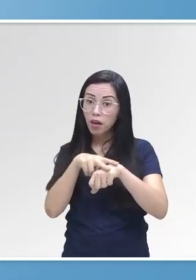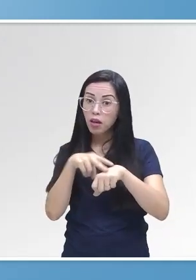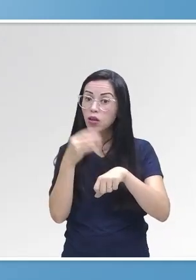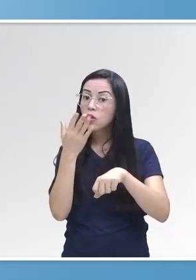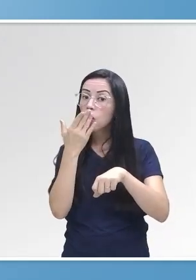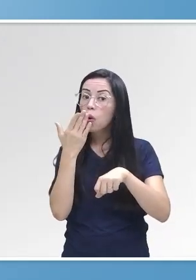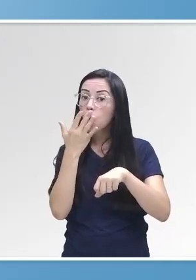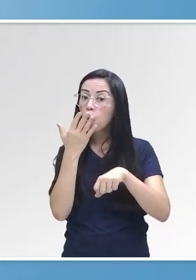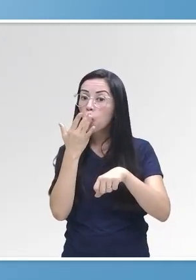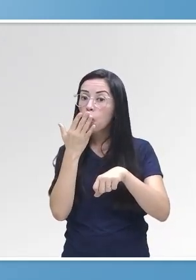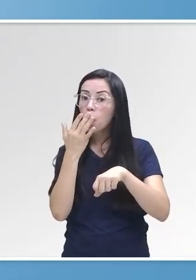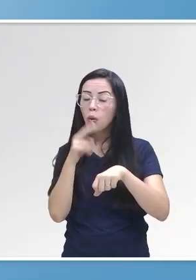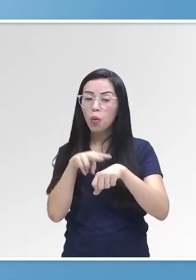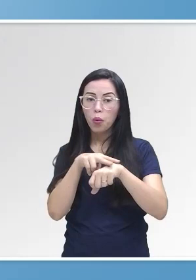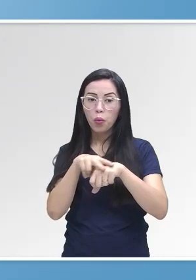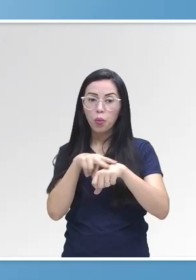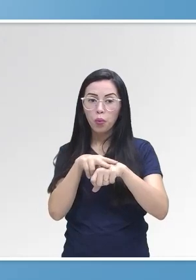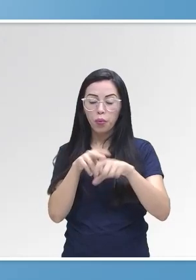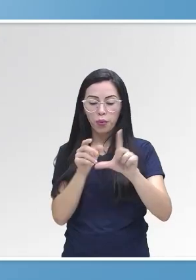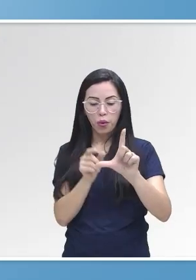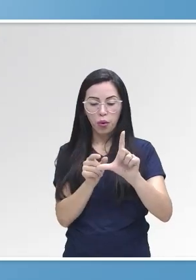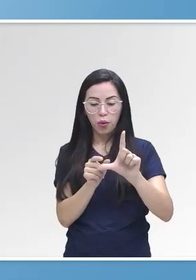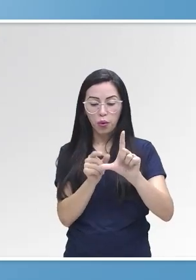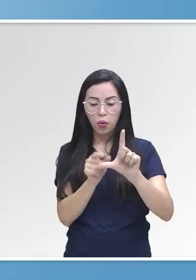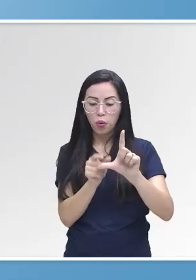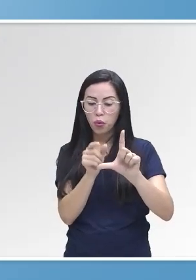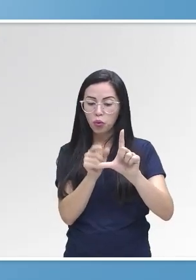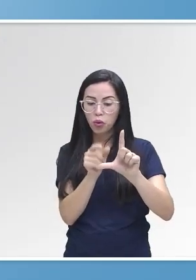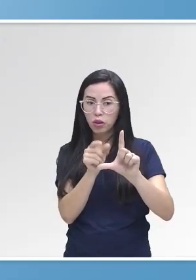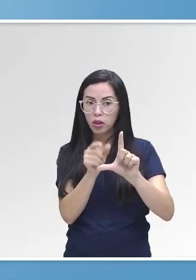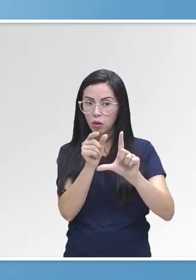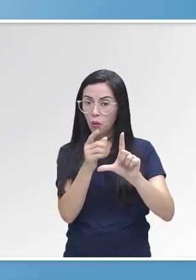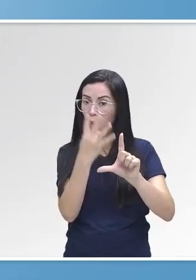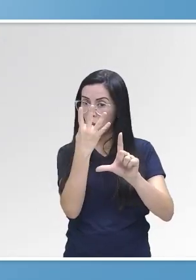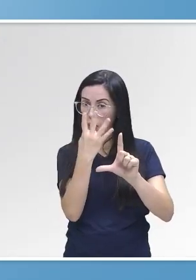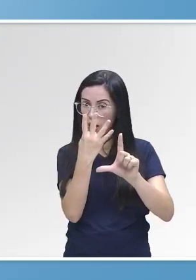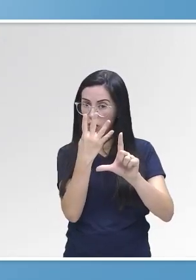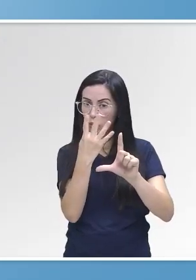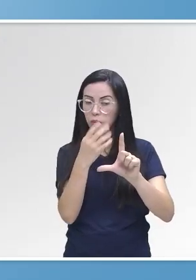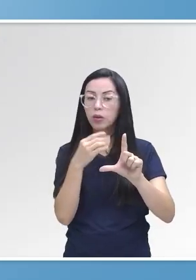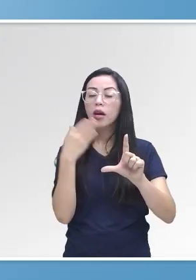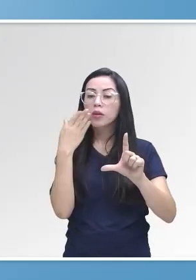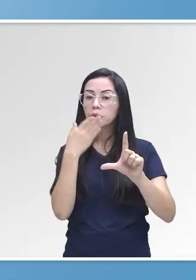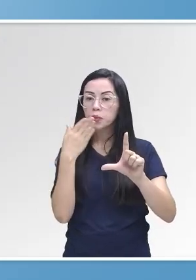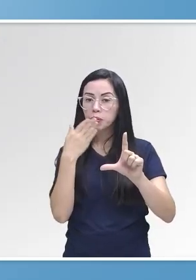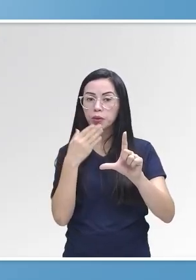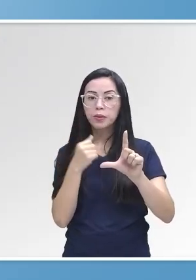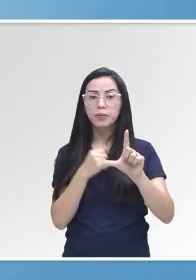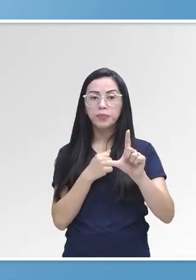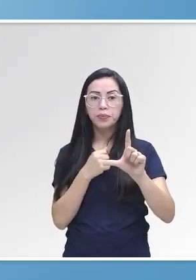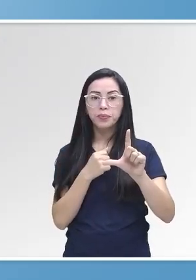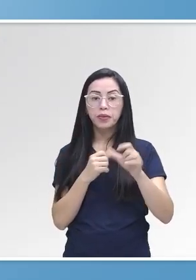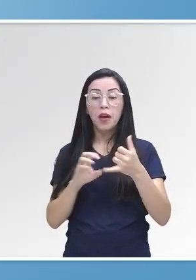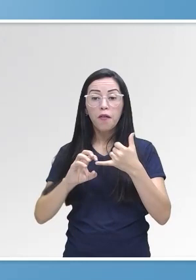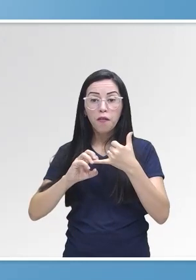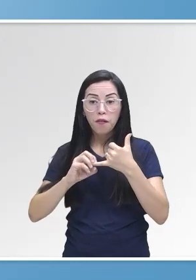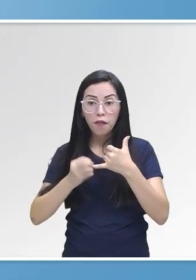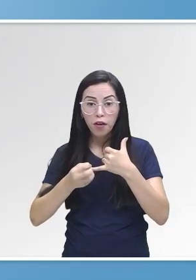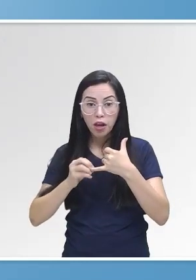Oi Lu é um dois três quatro quatro feijão